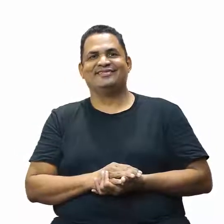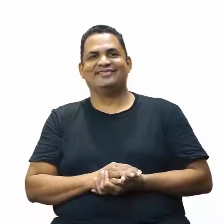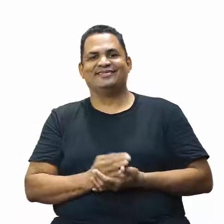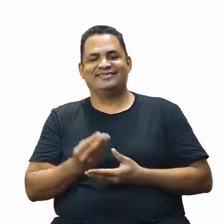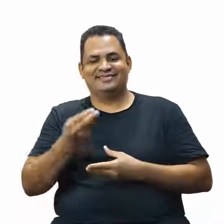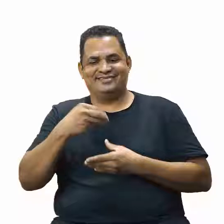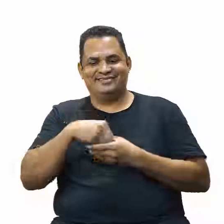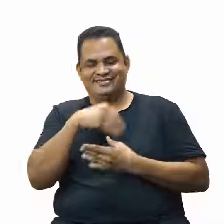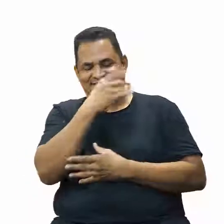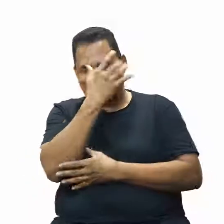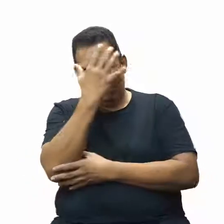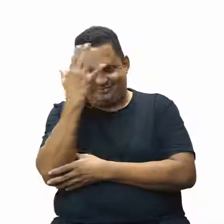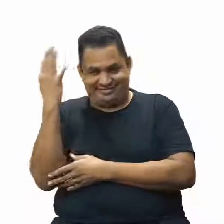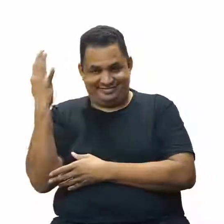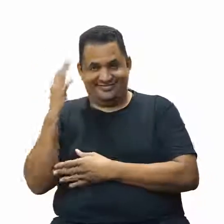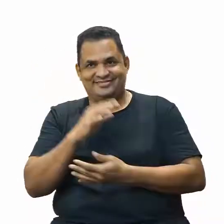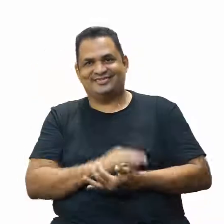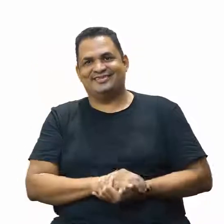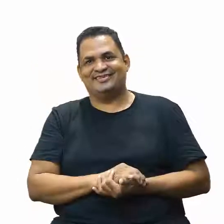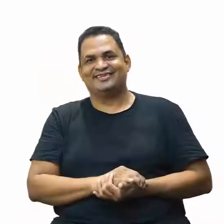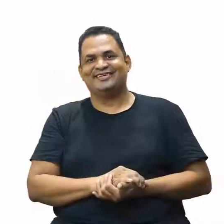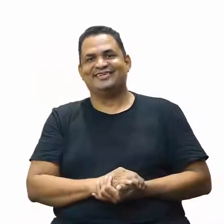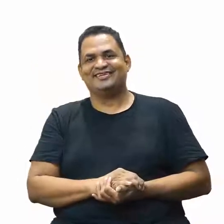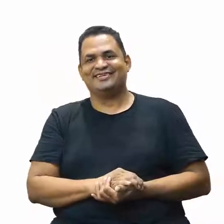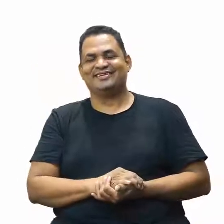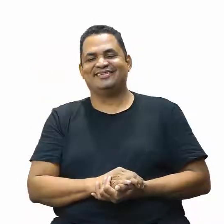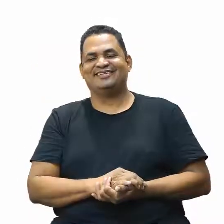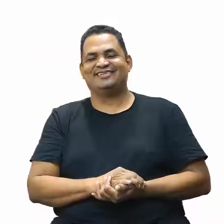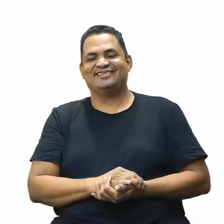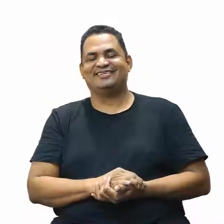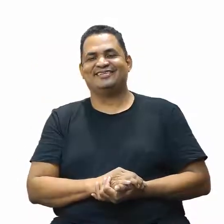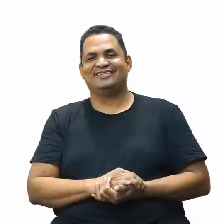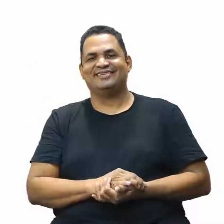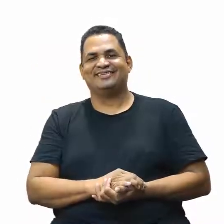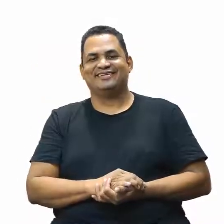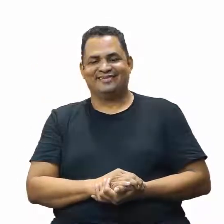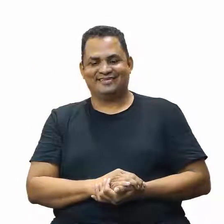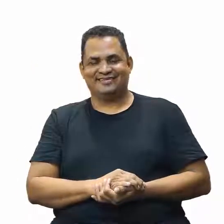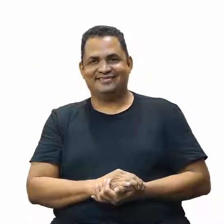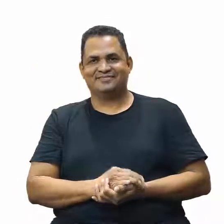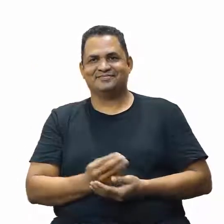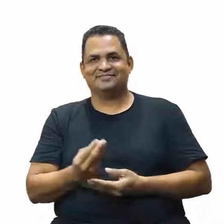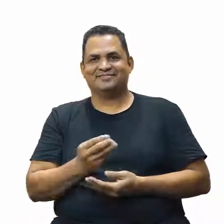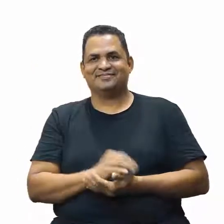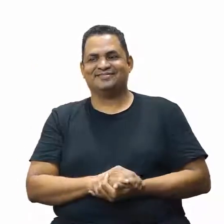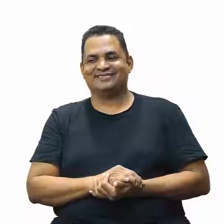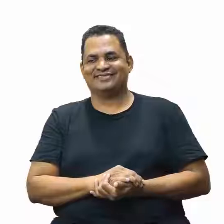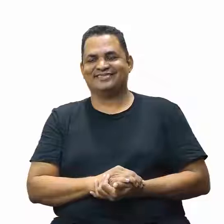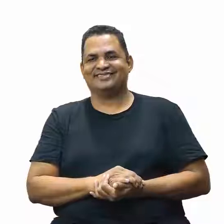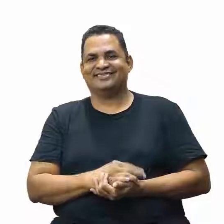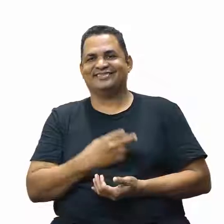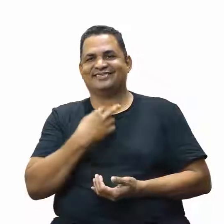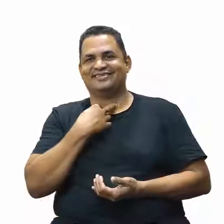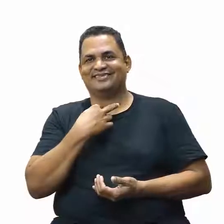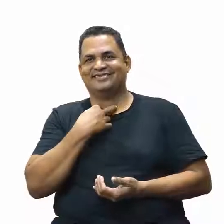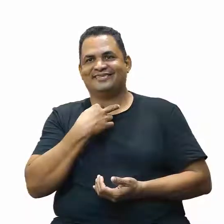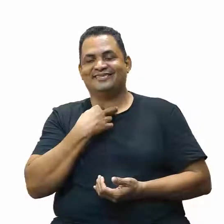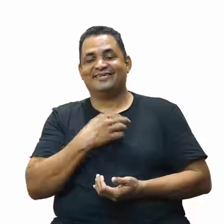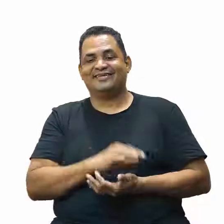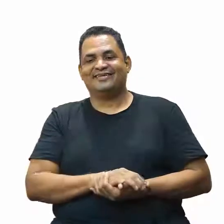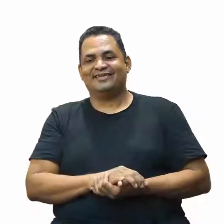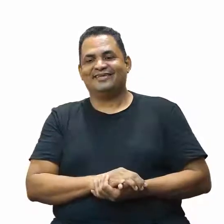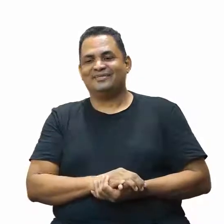da floresta. Me ajuda aí, ó! Dentro da floresta, você não pode usar, não tem como.